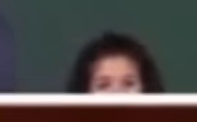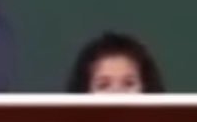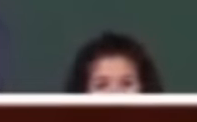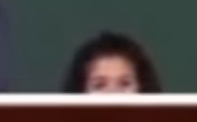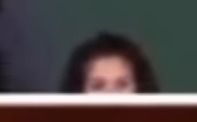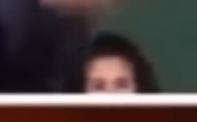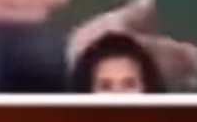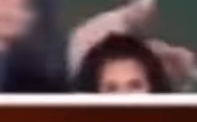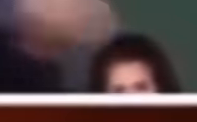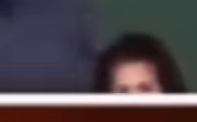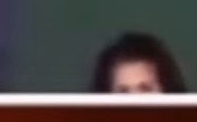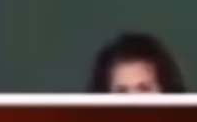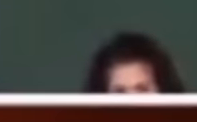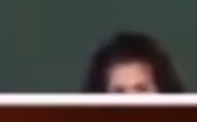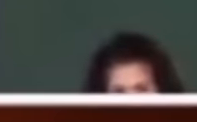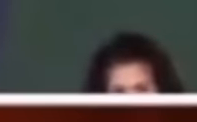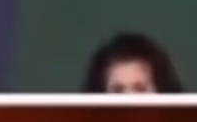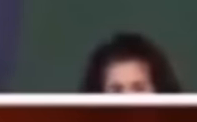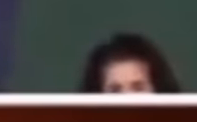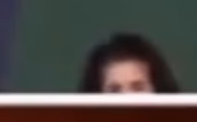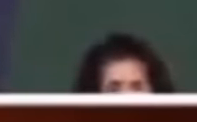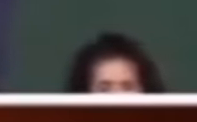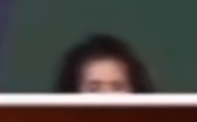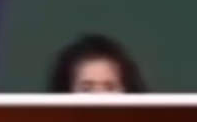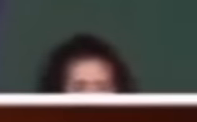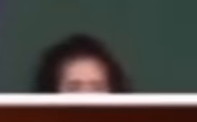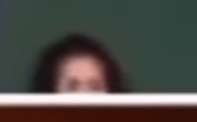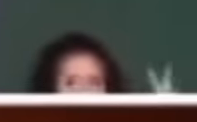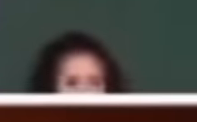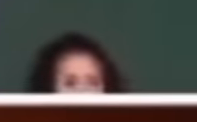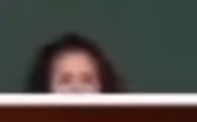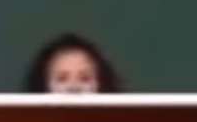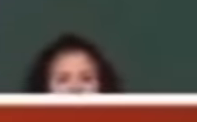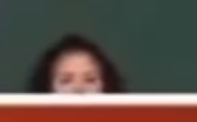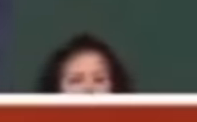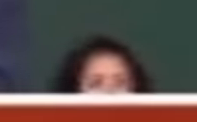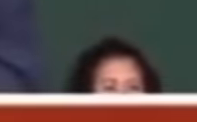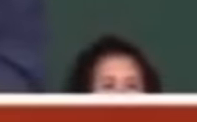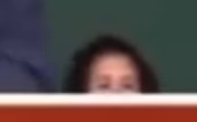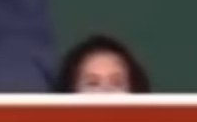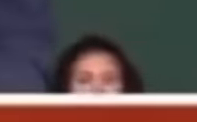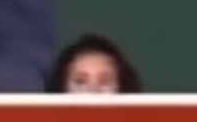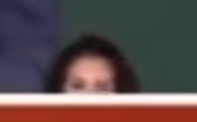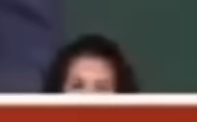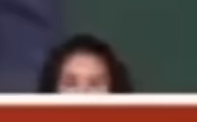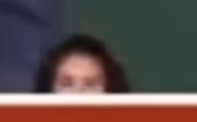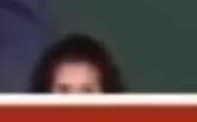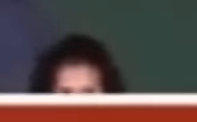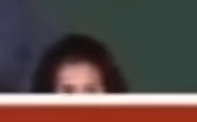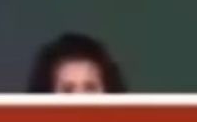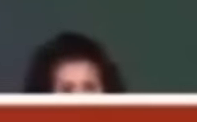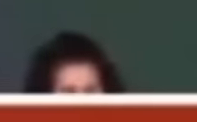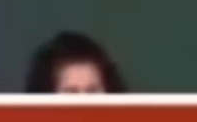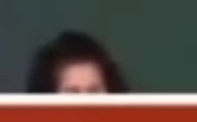presidente que é do estado que não é da floresta a gente tem que euv ela que